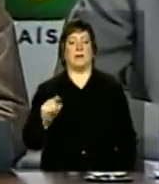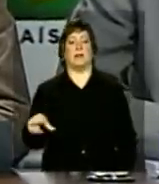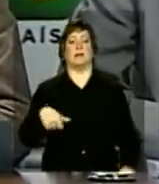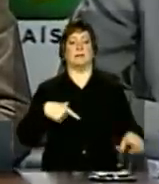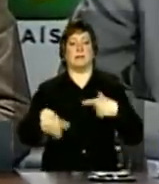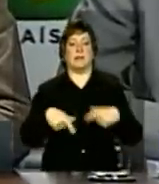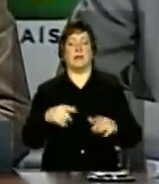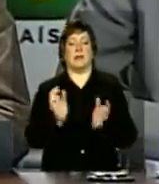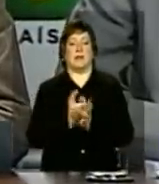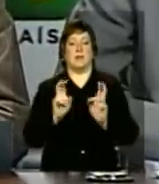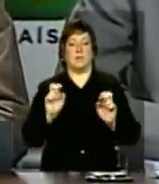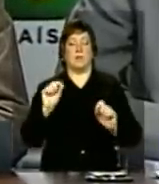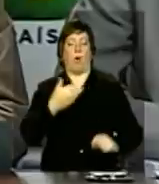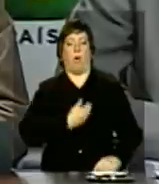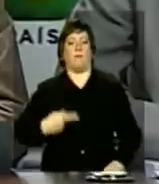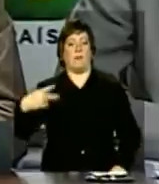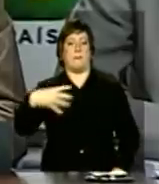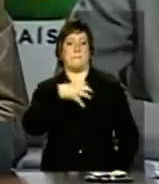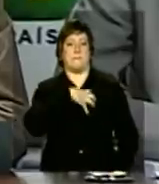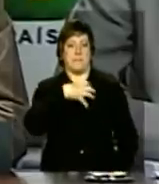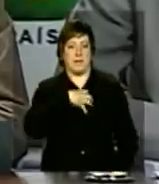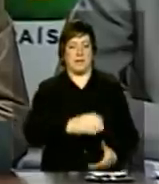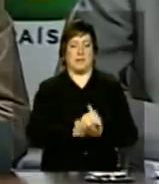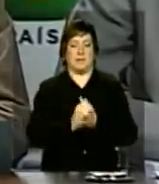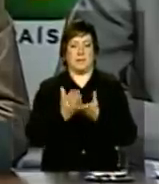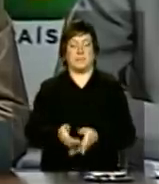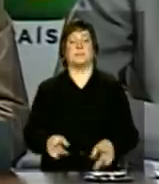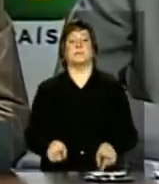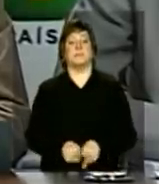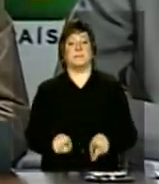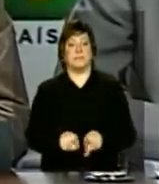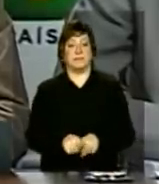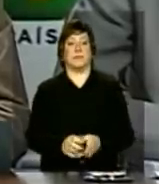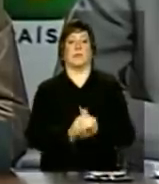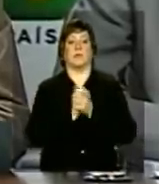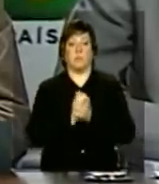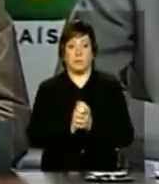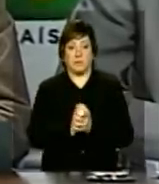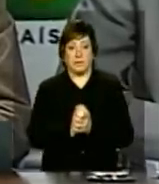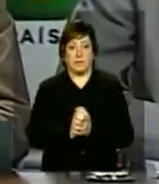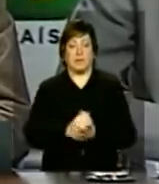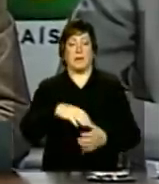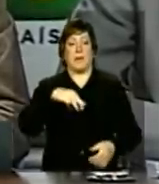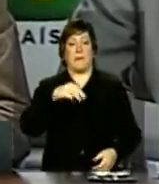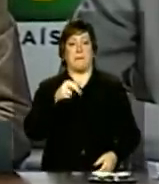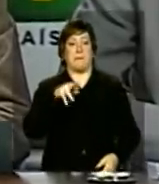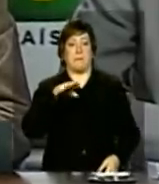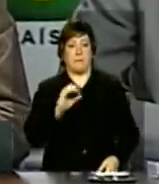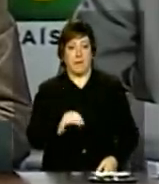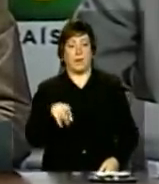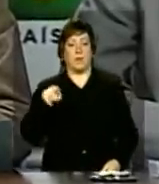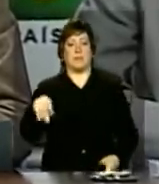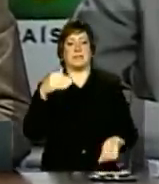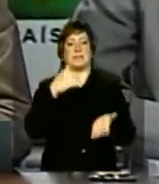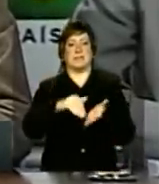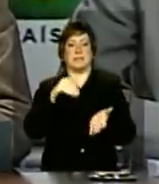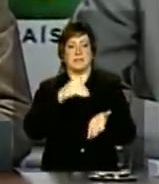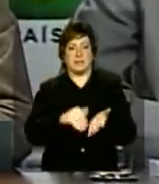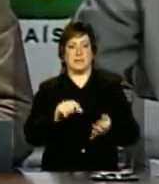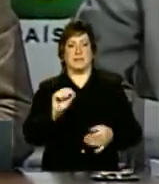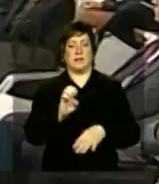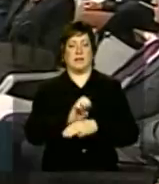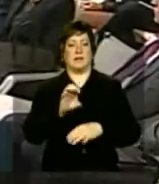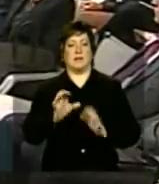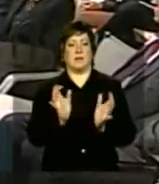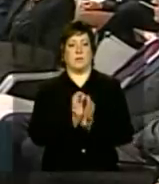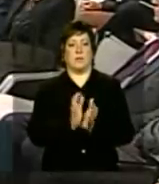copa no Governo da Bahia cumprimentar o Mário Celso que é o secretário de estado de assuntos da